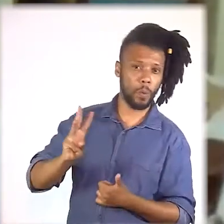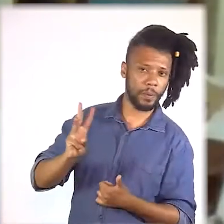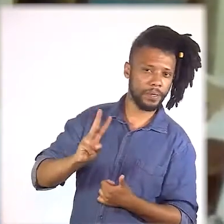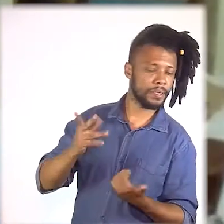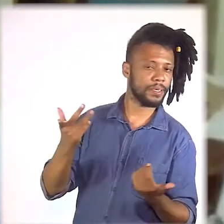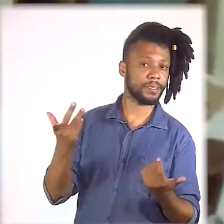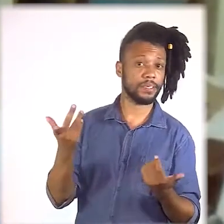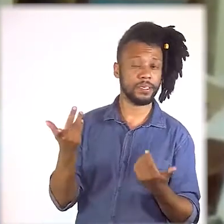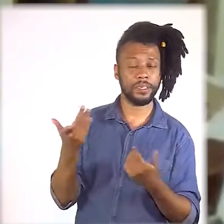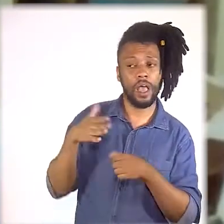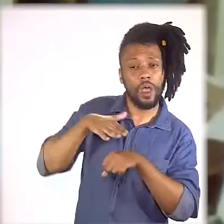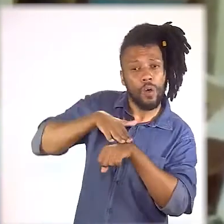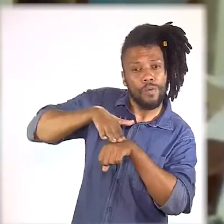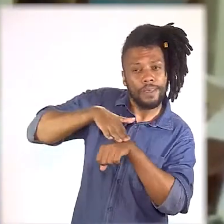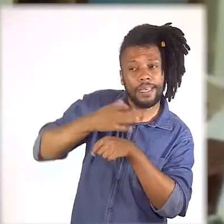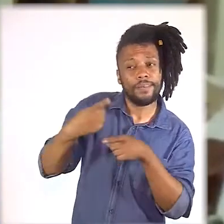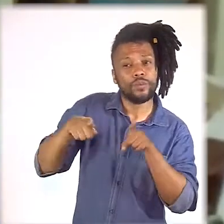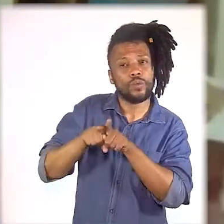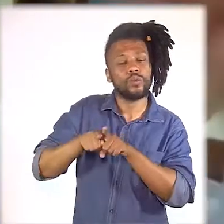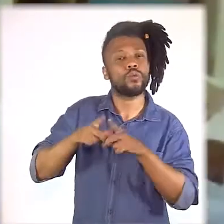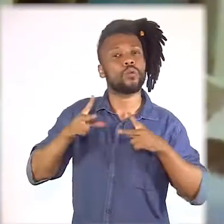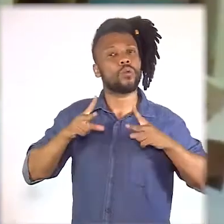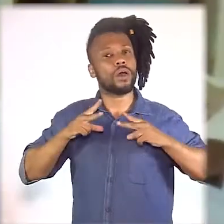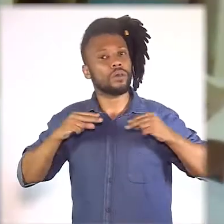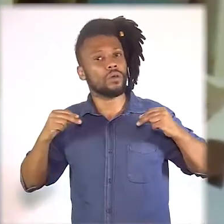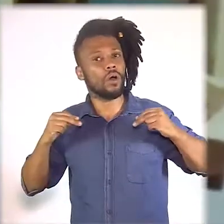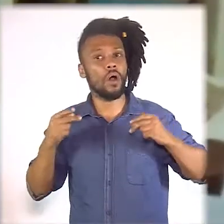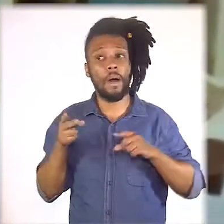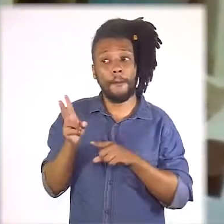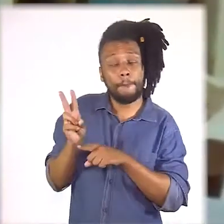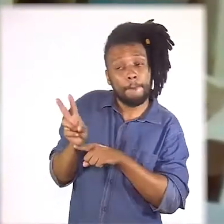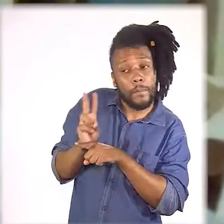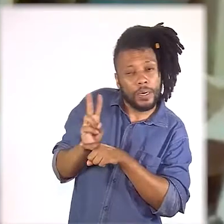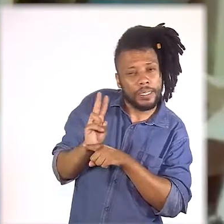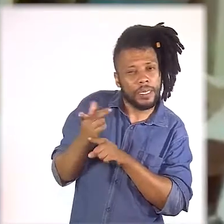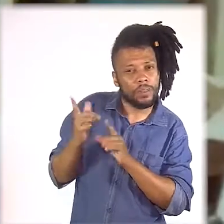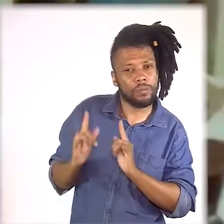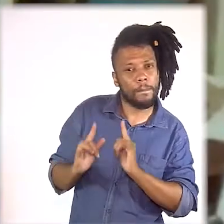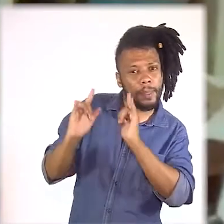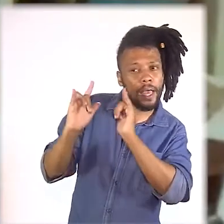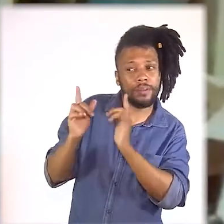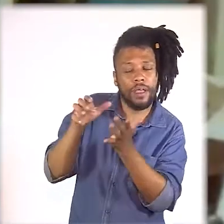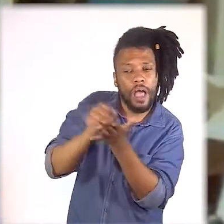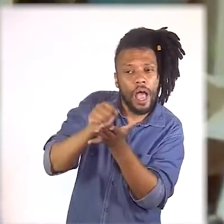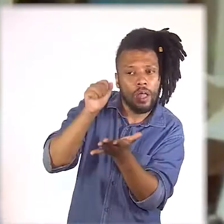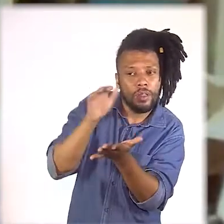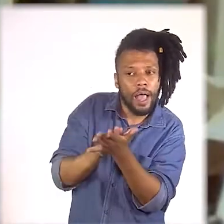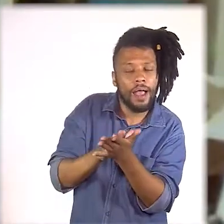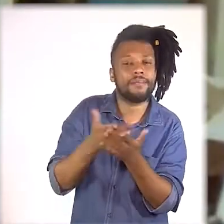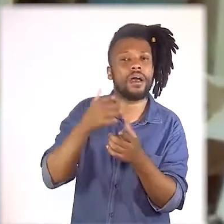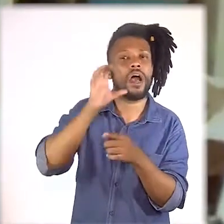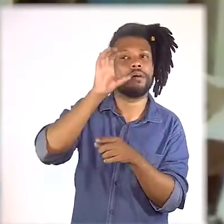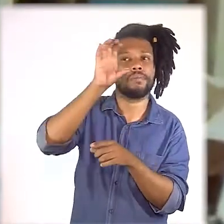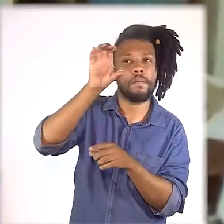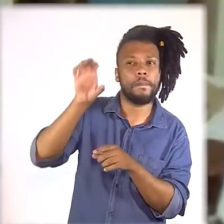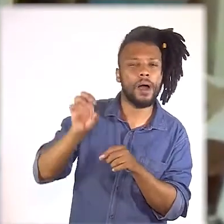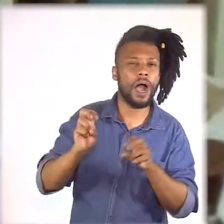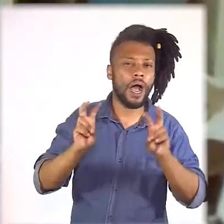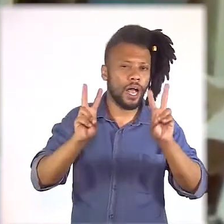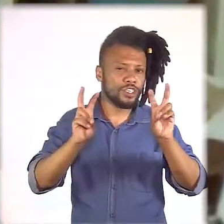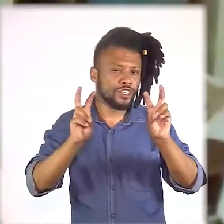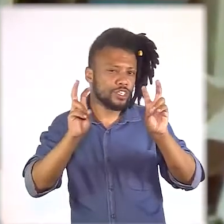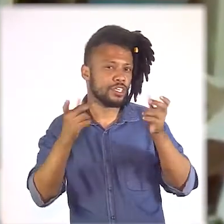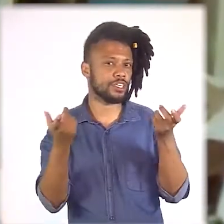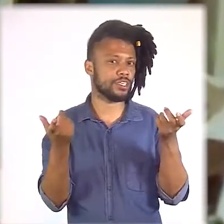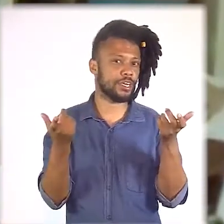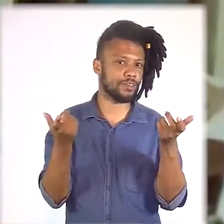e ele conversava com garçons, um porteiro de prédio, e anotava regionalismo, gírias regionais,